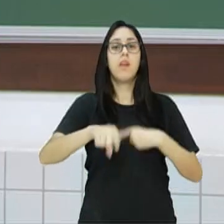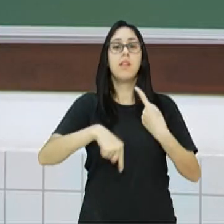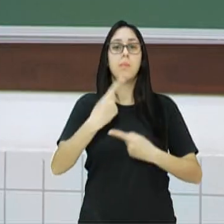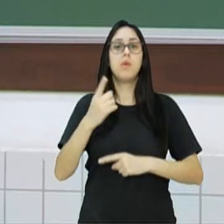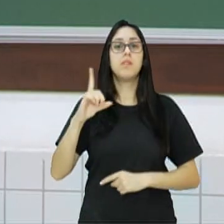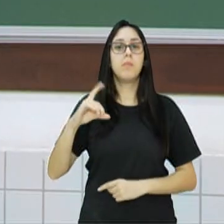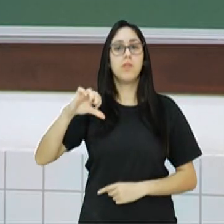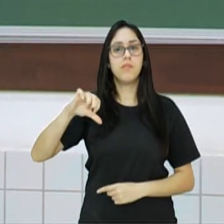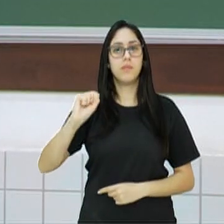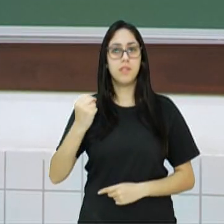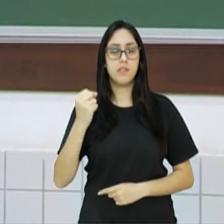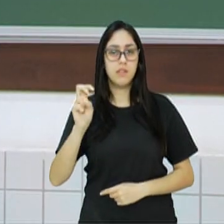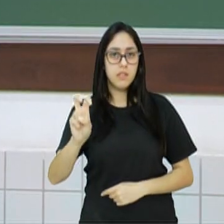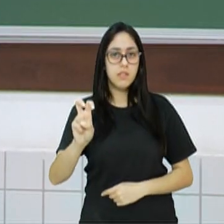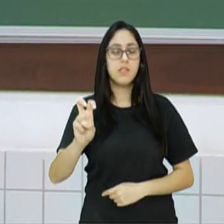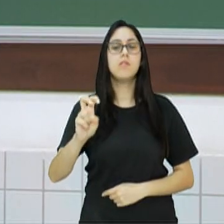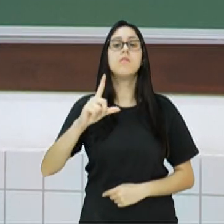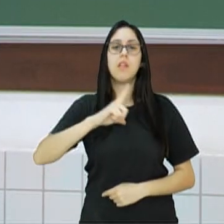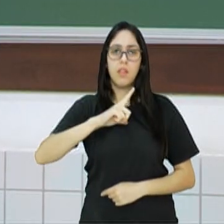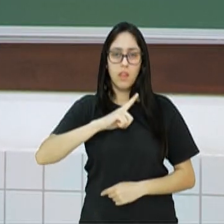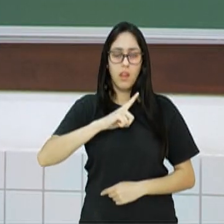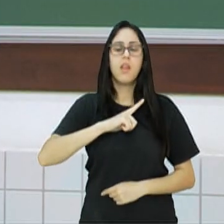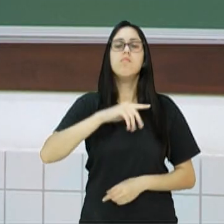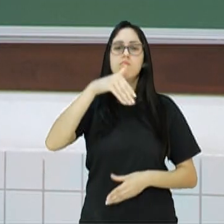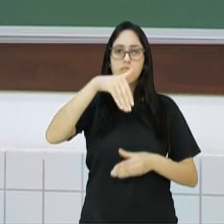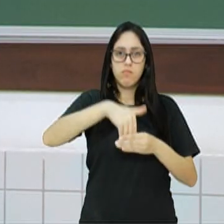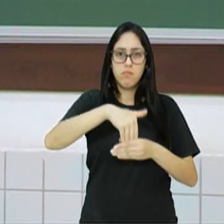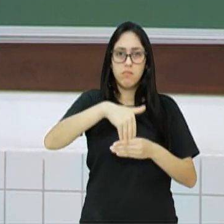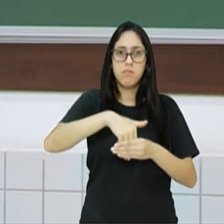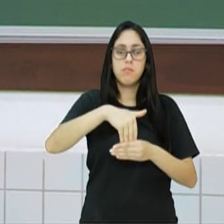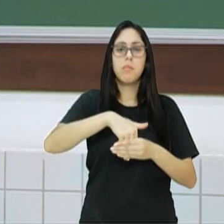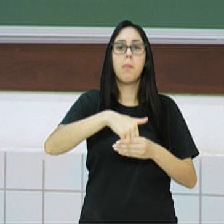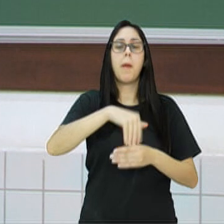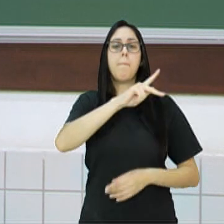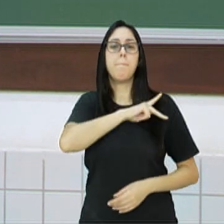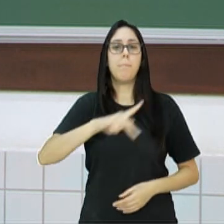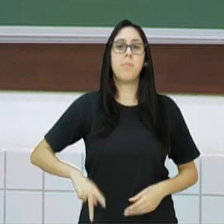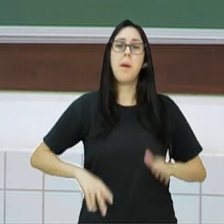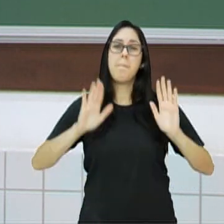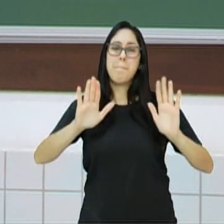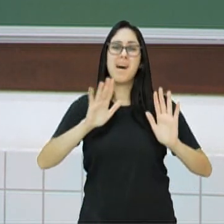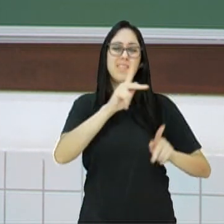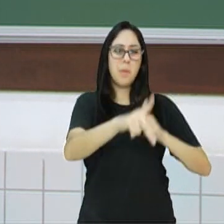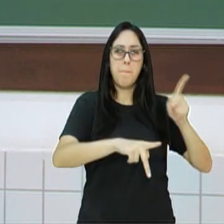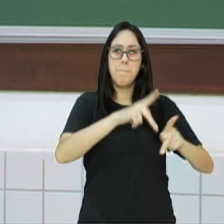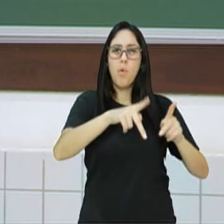1985 vai ocorrer então a eleição para presidente de forma indireta,